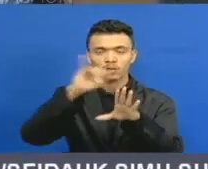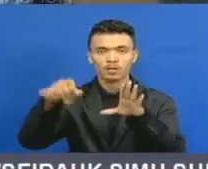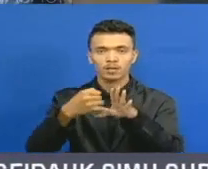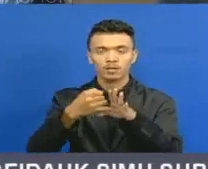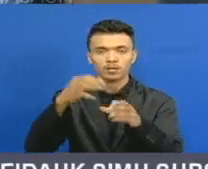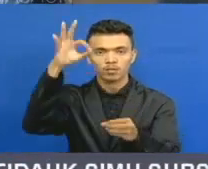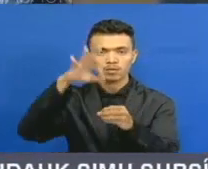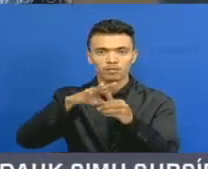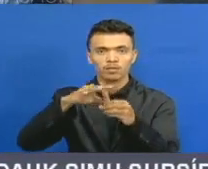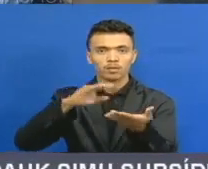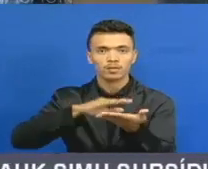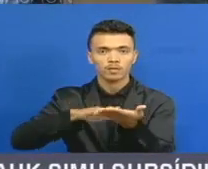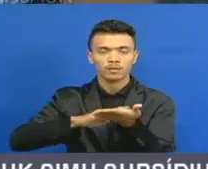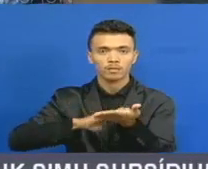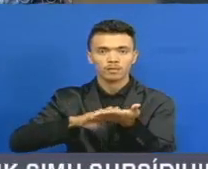Embraer